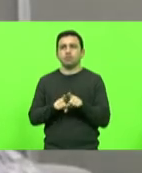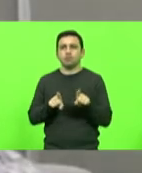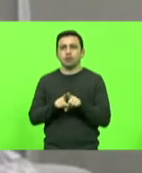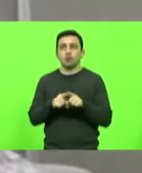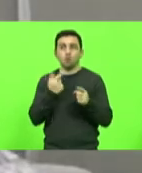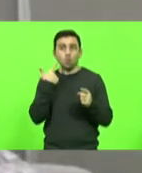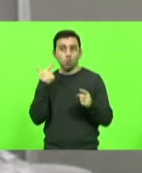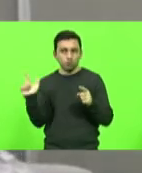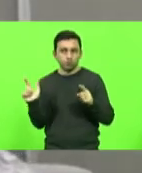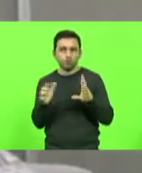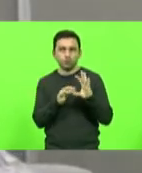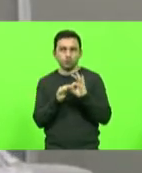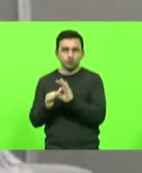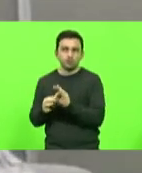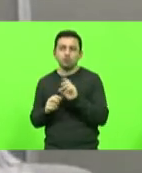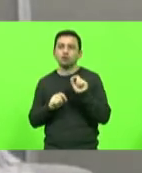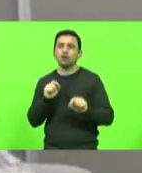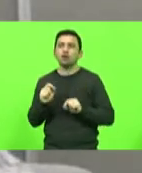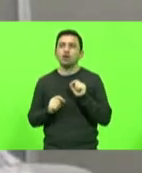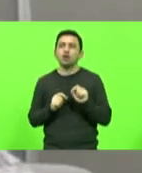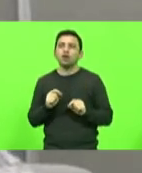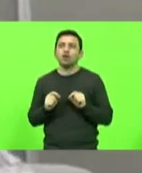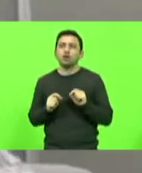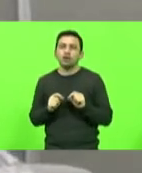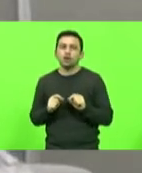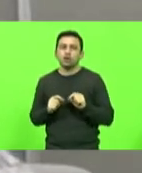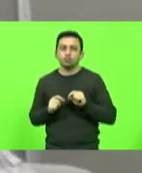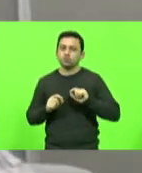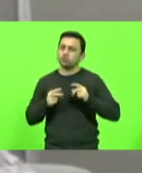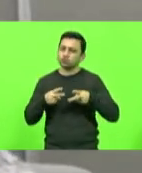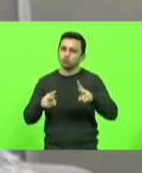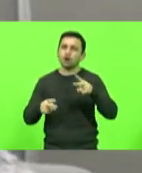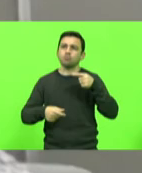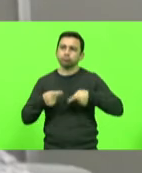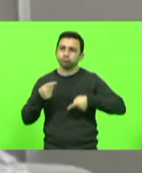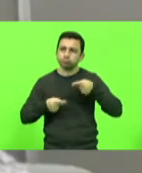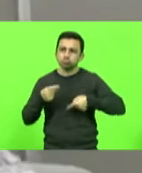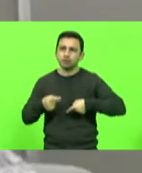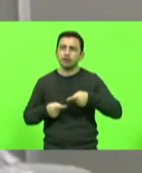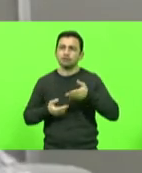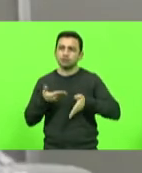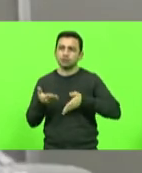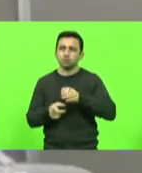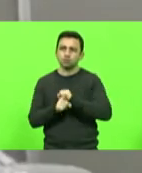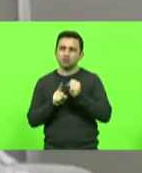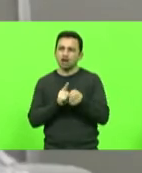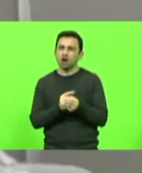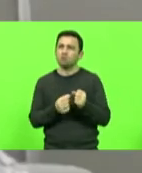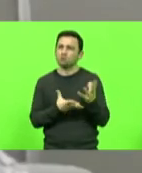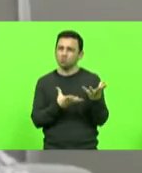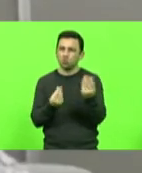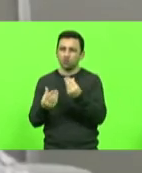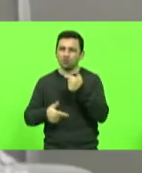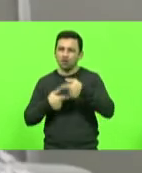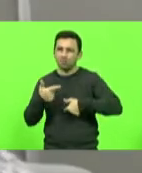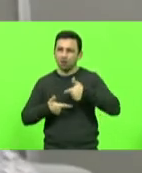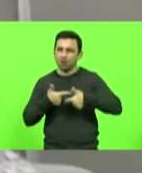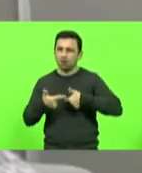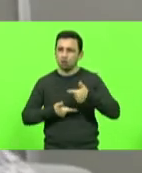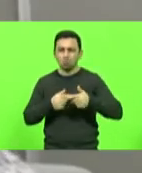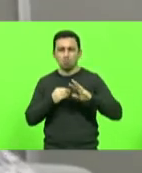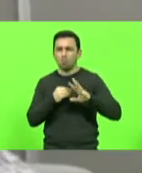conseguir avançar na implementação da política de assistência social, quando a gente sabe que inúmeros serviços ainda não foram implementados nos